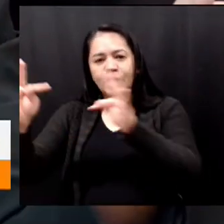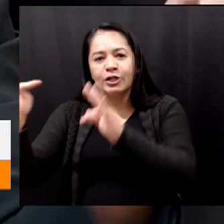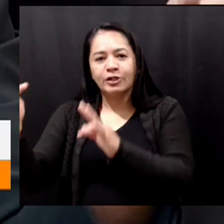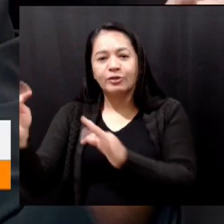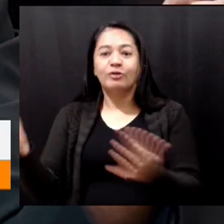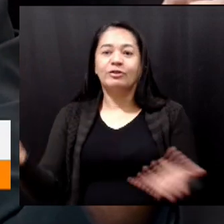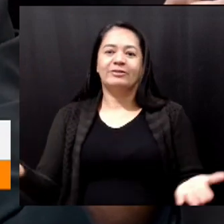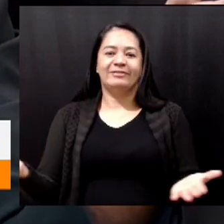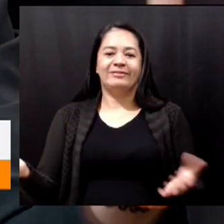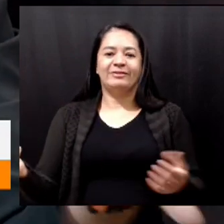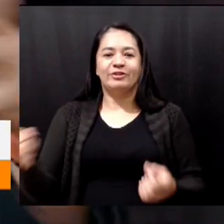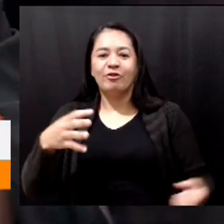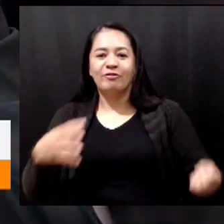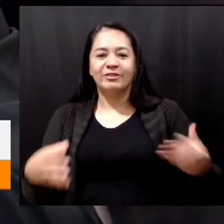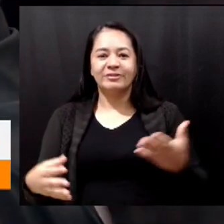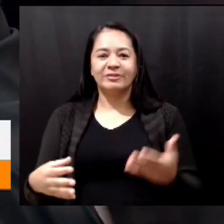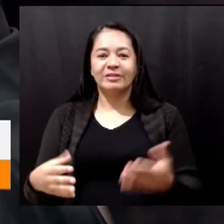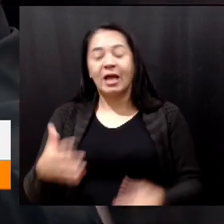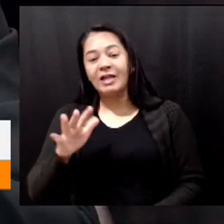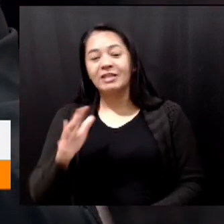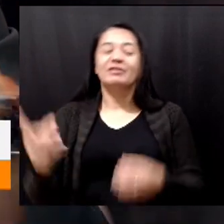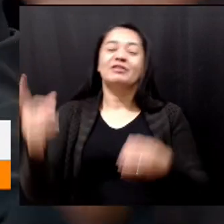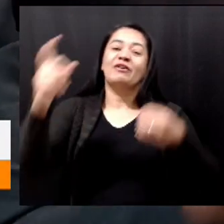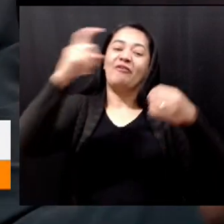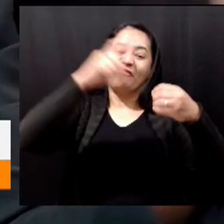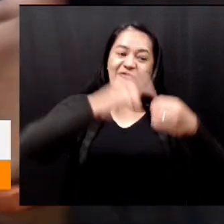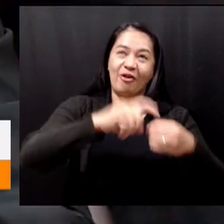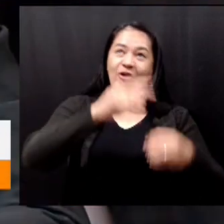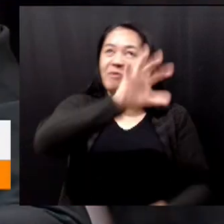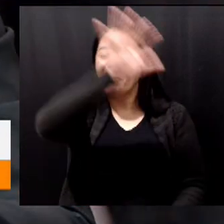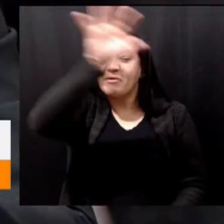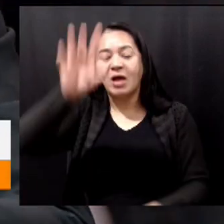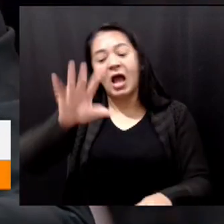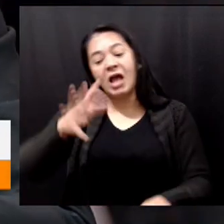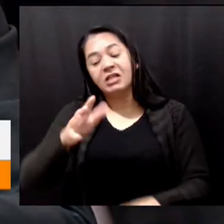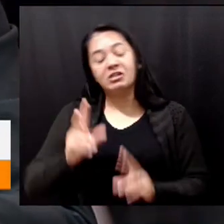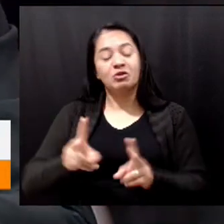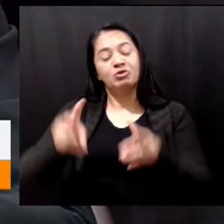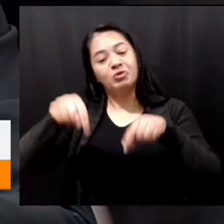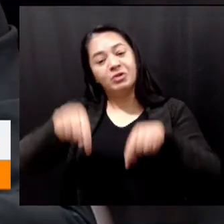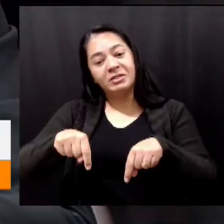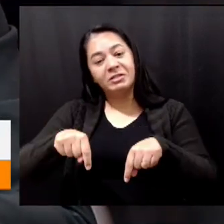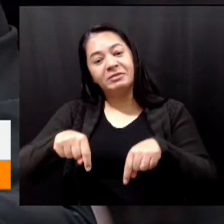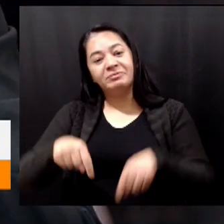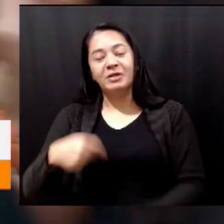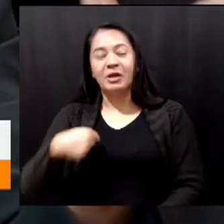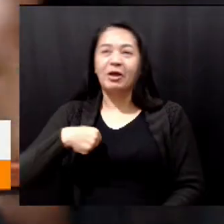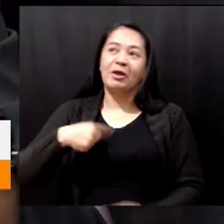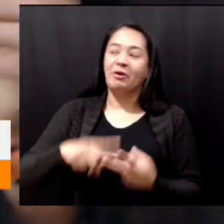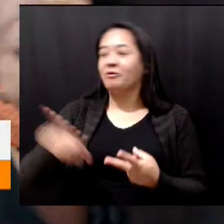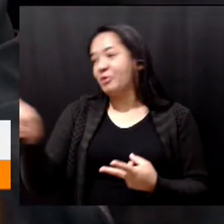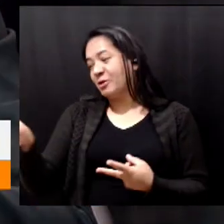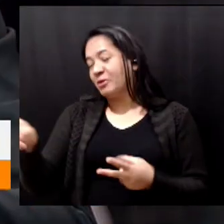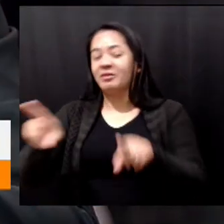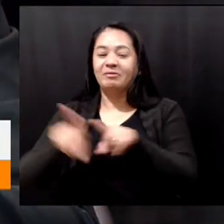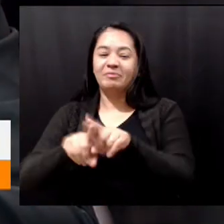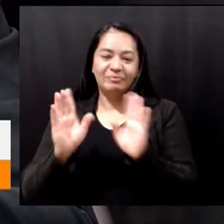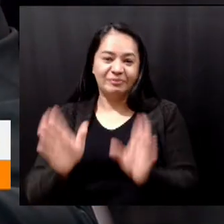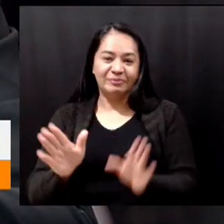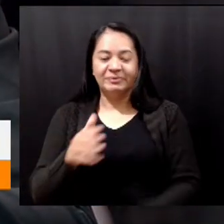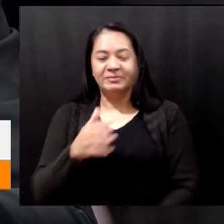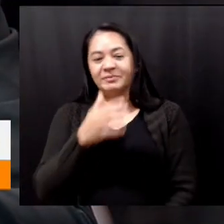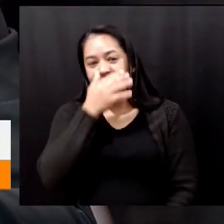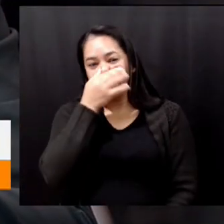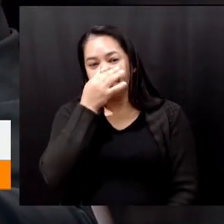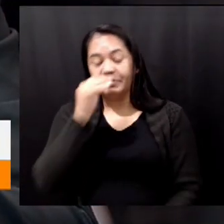vezes voltando para suas regiões, ou às vezes acabam ficando, que é o caso meu, do Azarite. E uma coisa que eu acho muito importante a